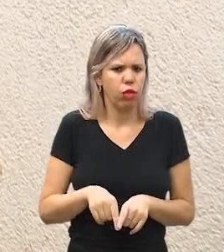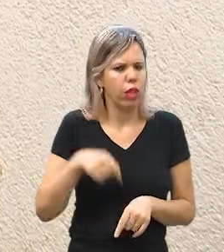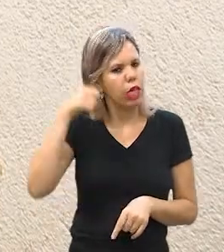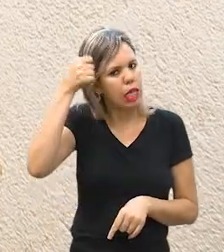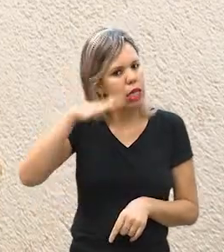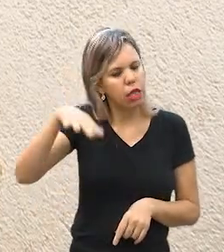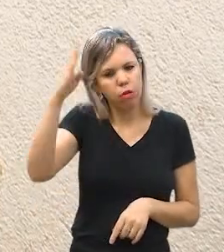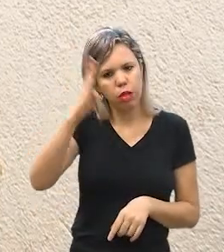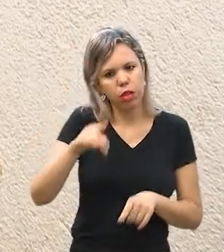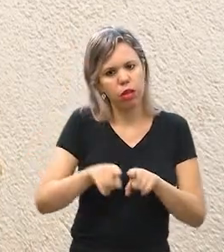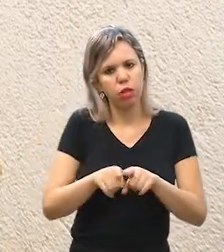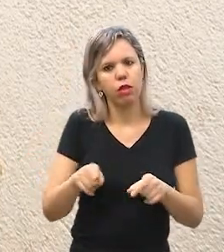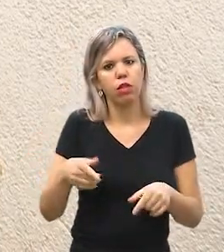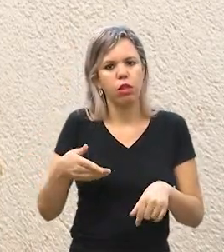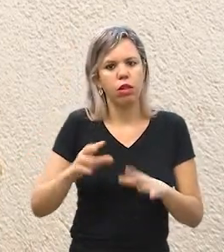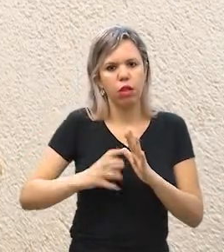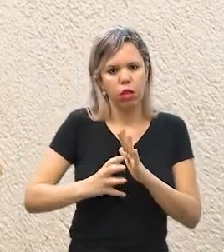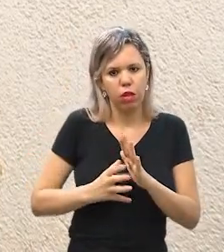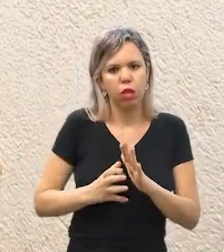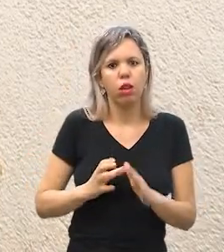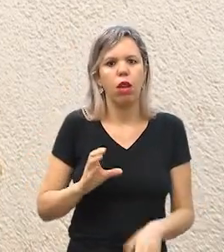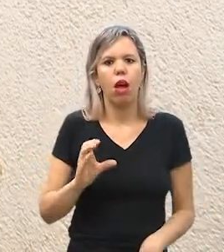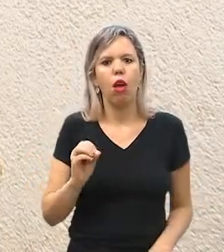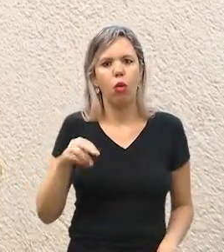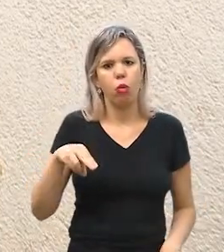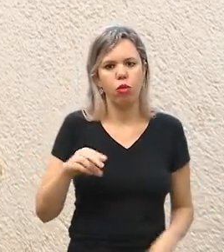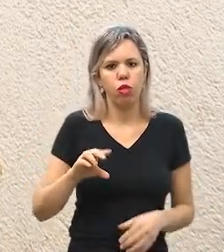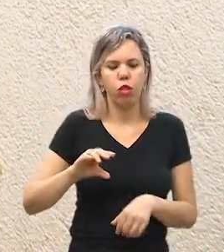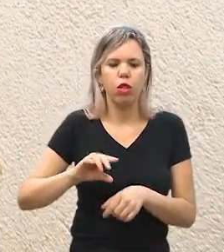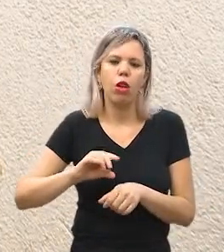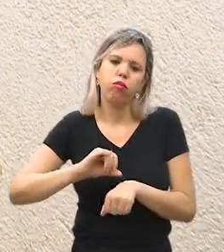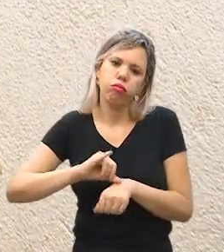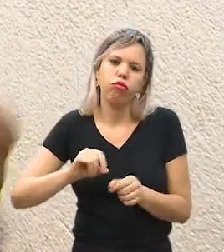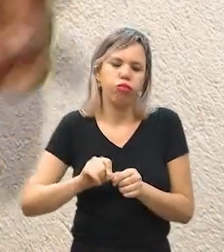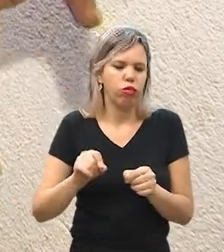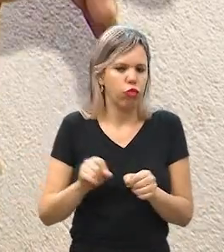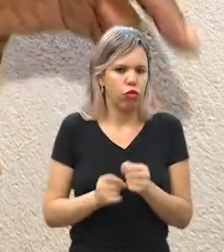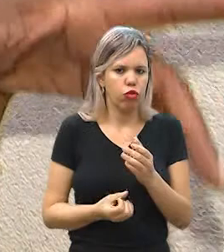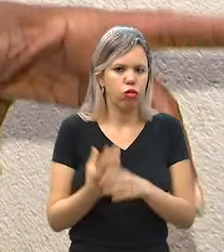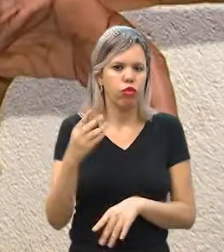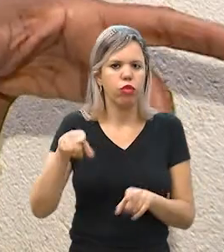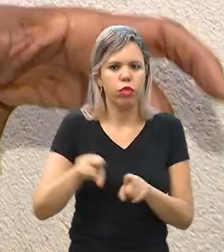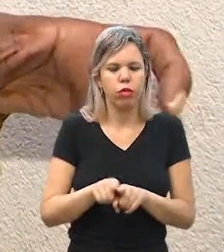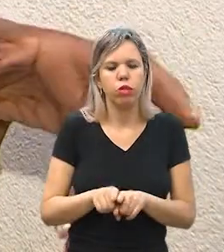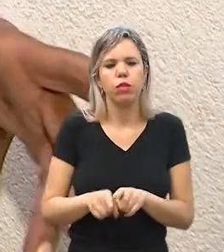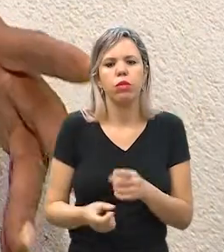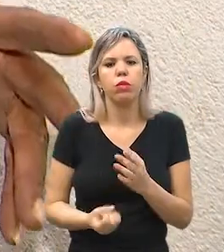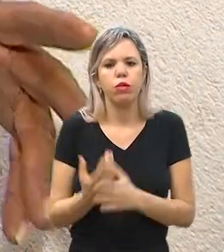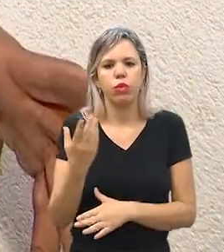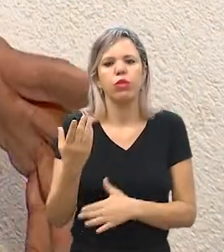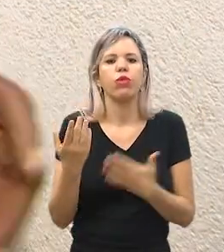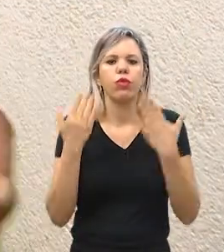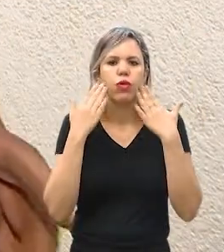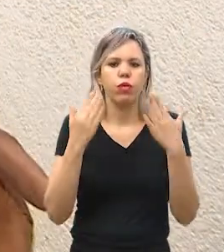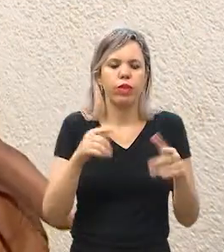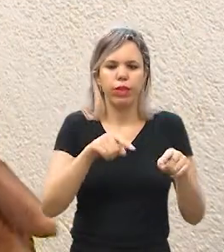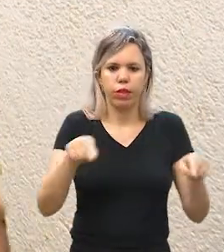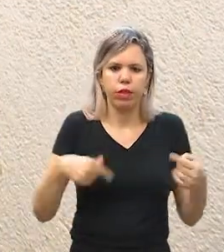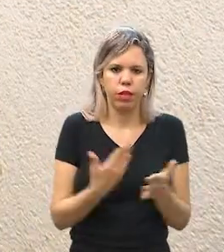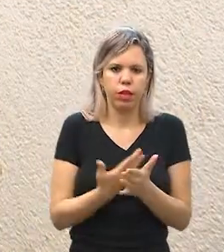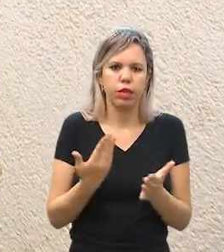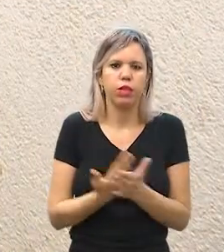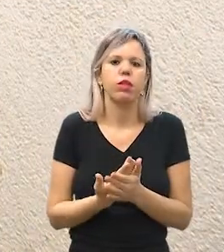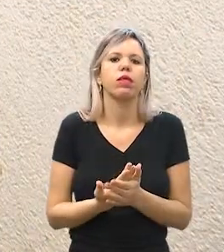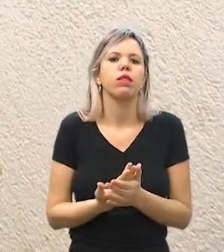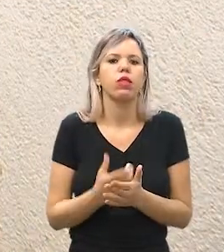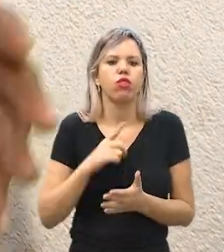Brasileira, ela se filia ao Partido Comunista, aí ela cria também, dentro da própria Frente Negra, ela cria salas de aula, que ela tinha